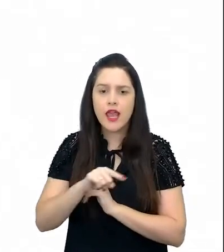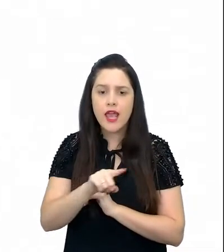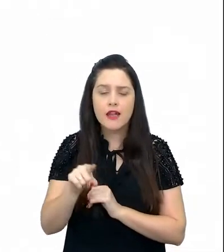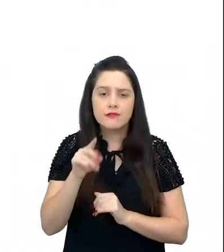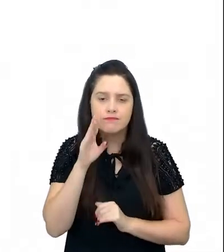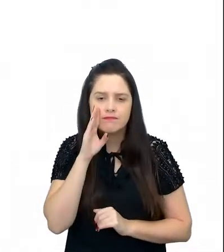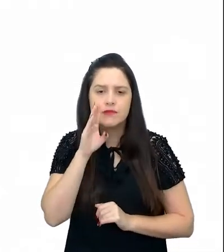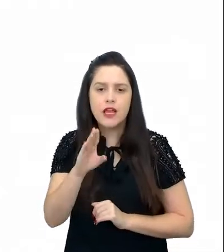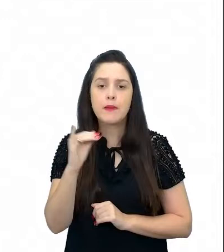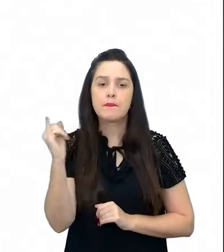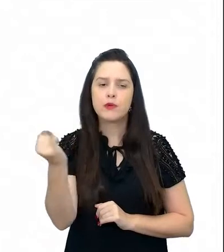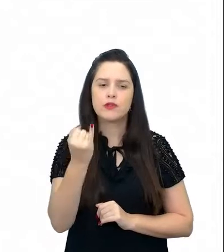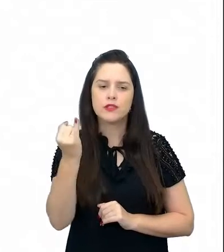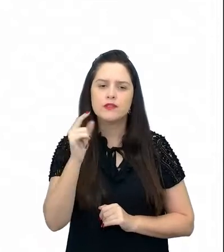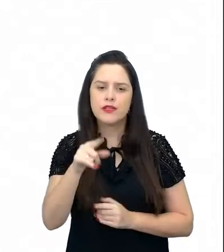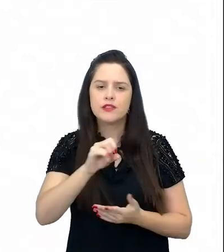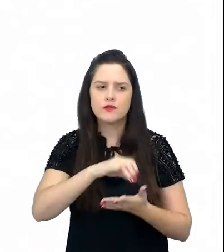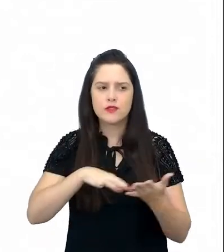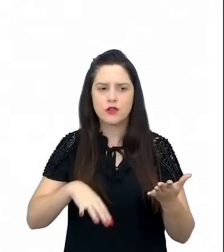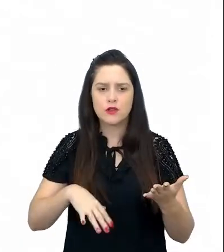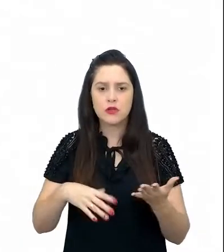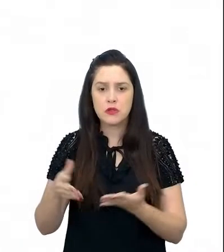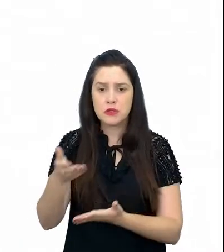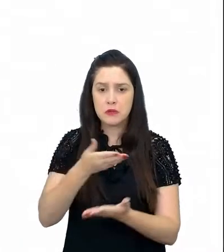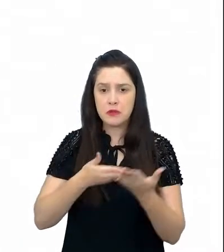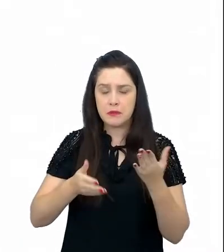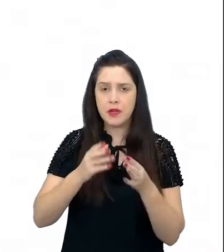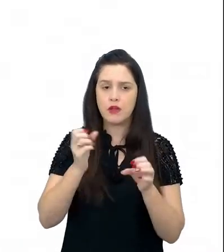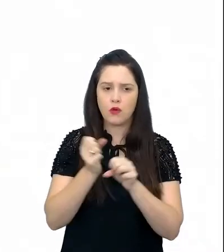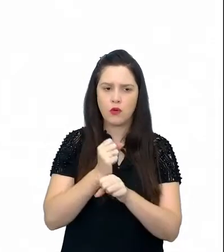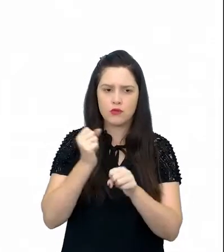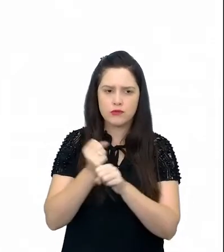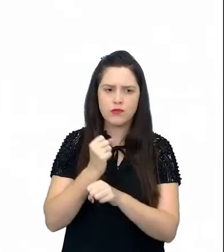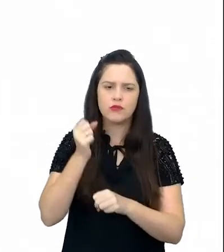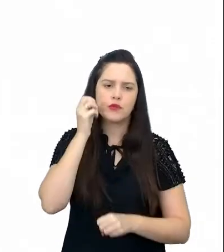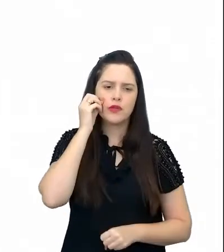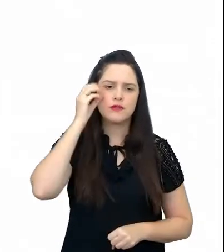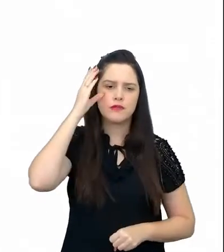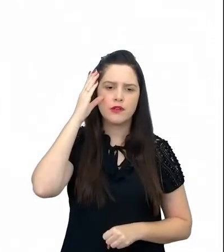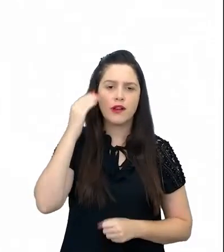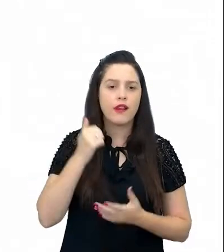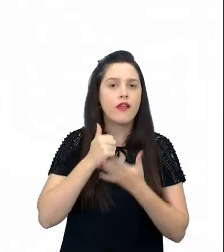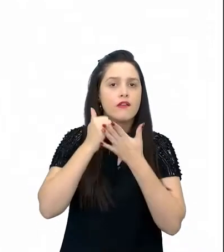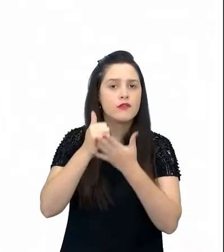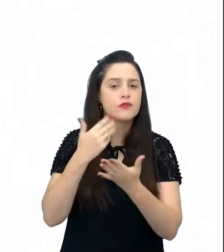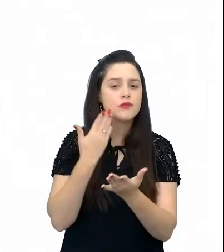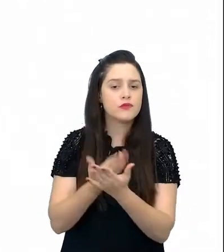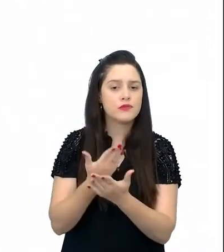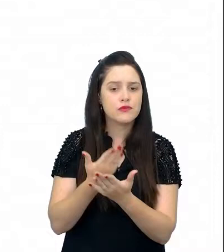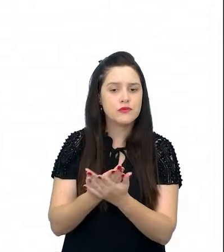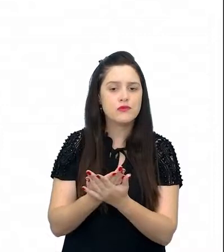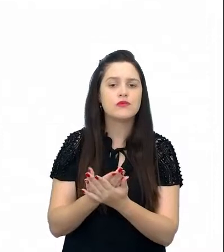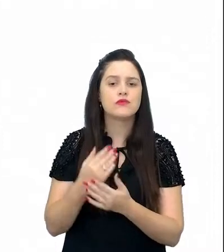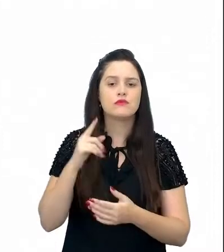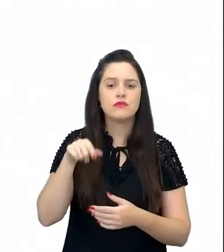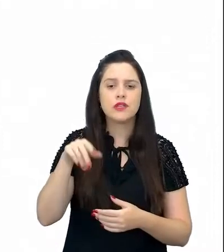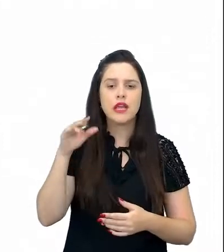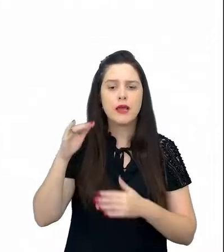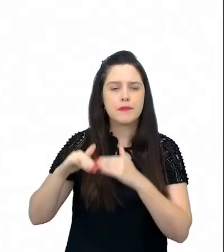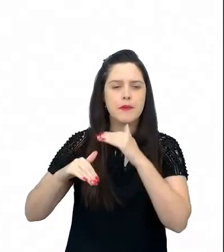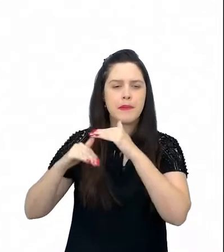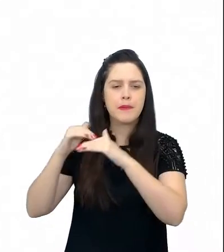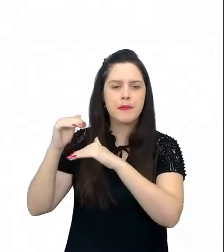a importância dessa atividade por contribuir para a construção do conhecimento, levando o estudante a